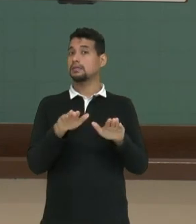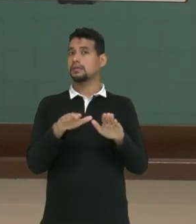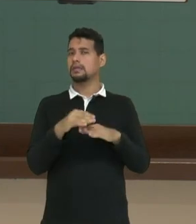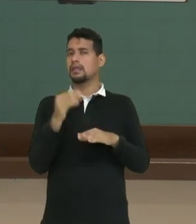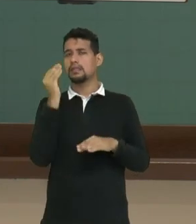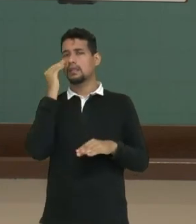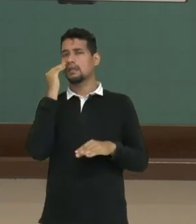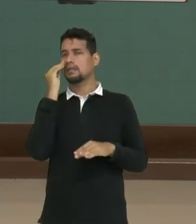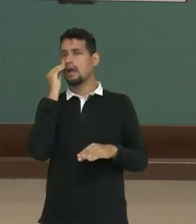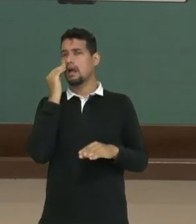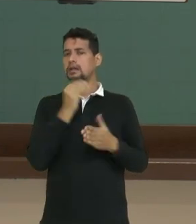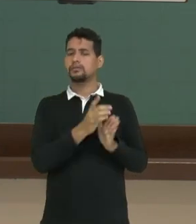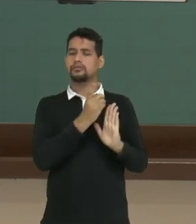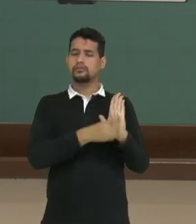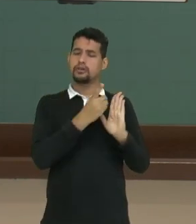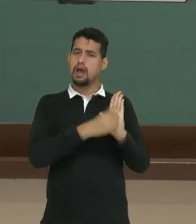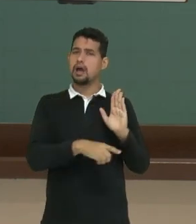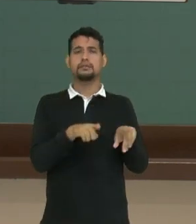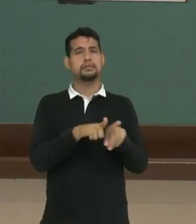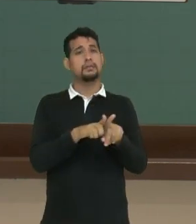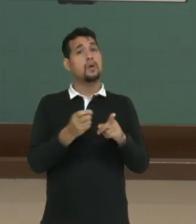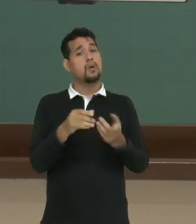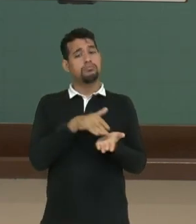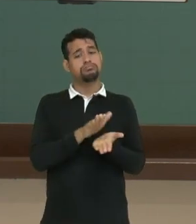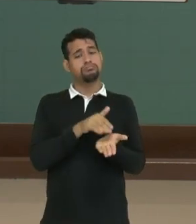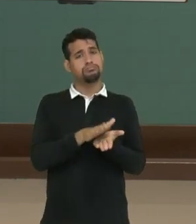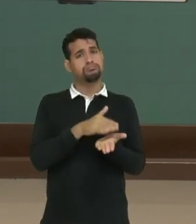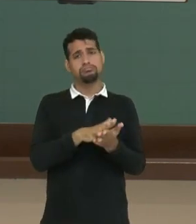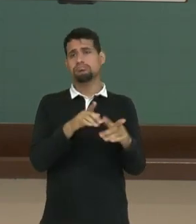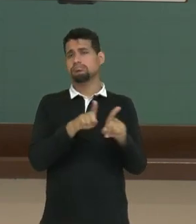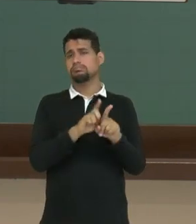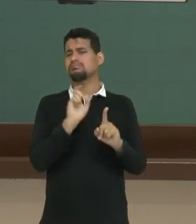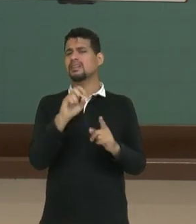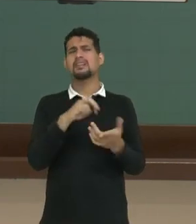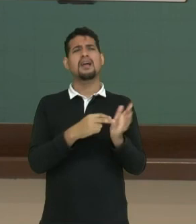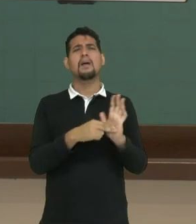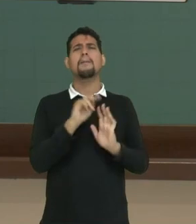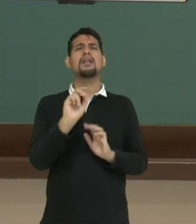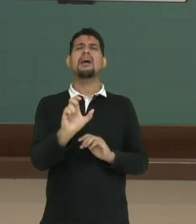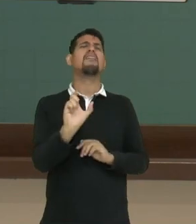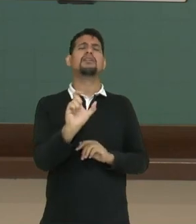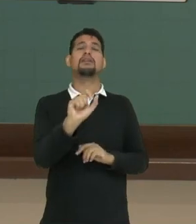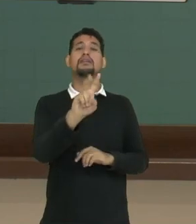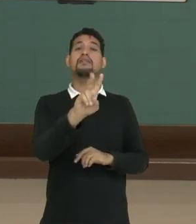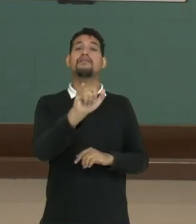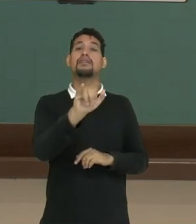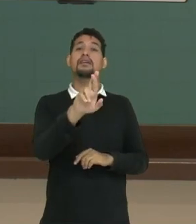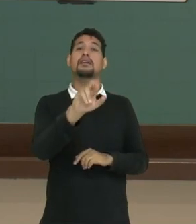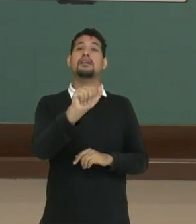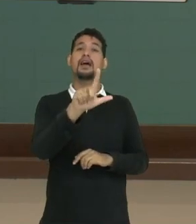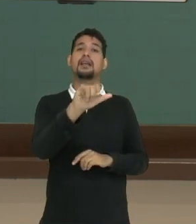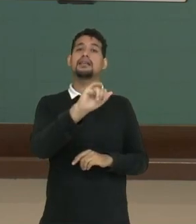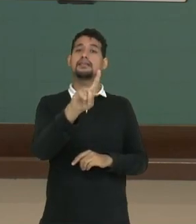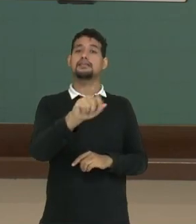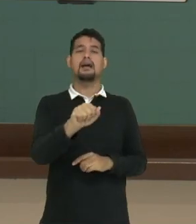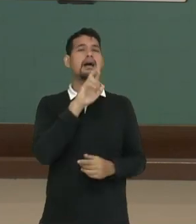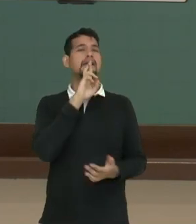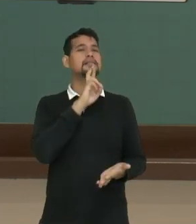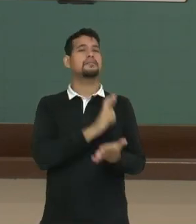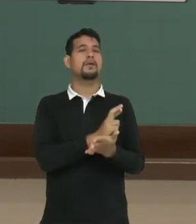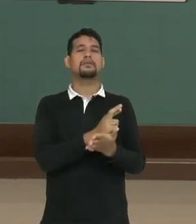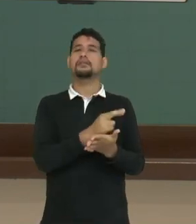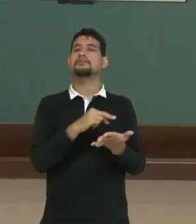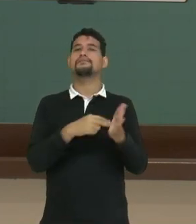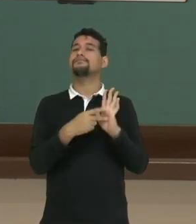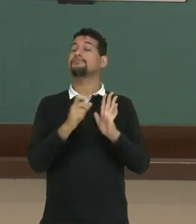no dicionário ou impresso ou no dicionário online o significado da palavra viraliza, acredito que a resposta de vocês vem aí ao